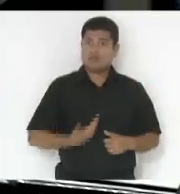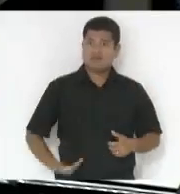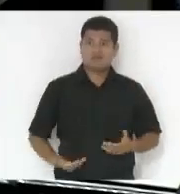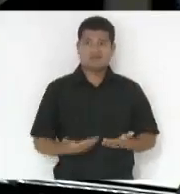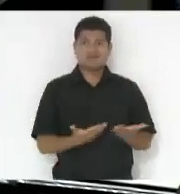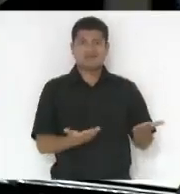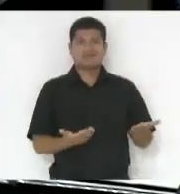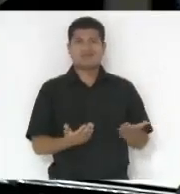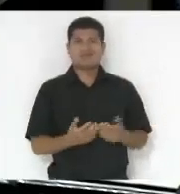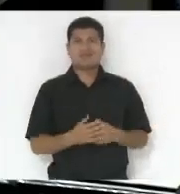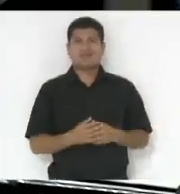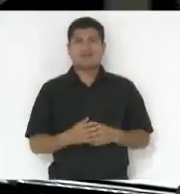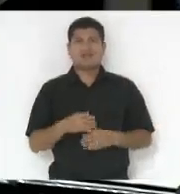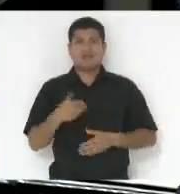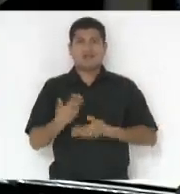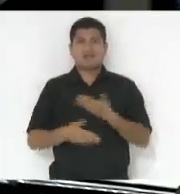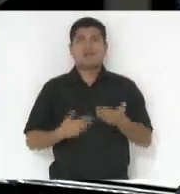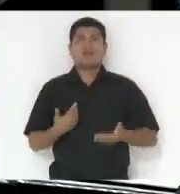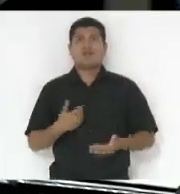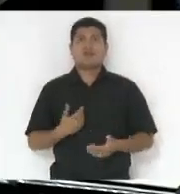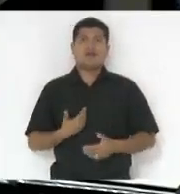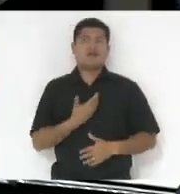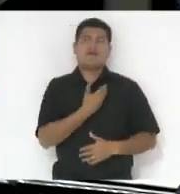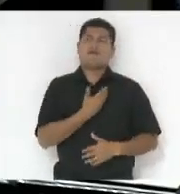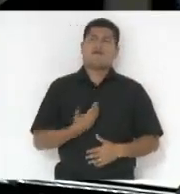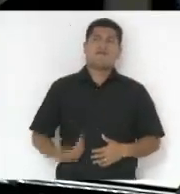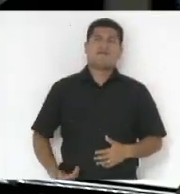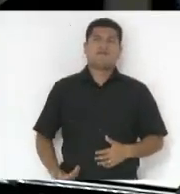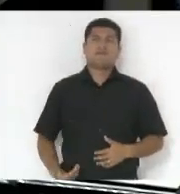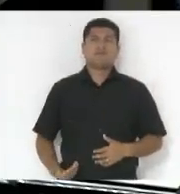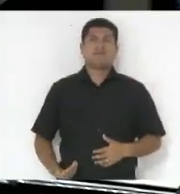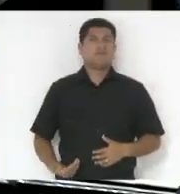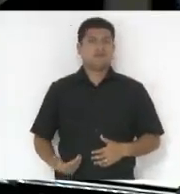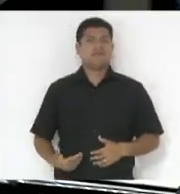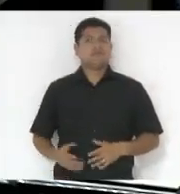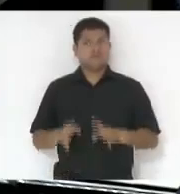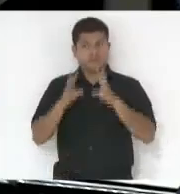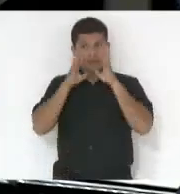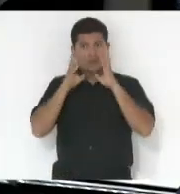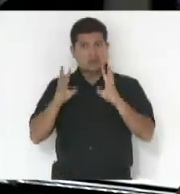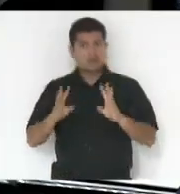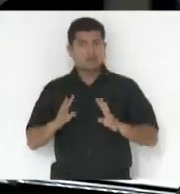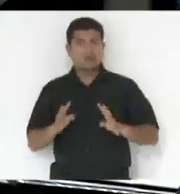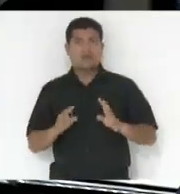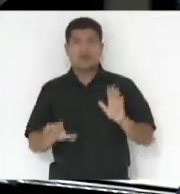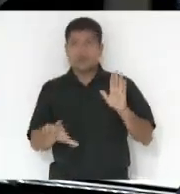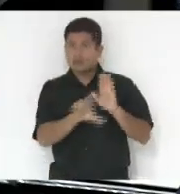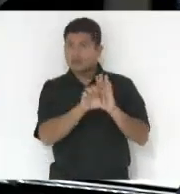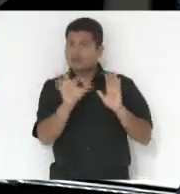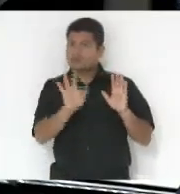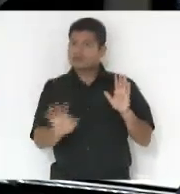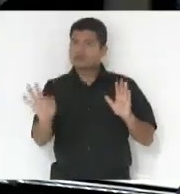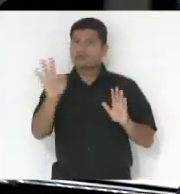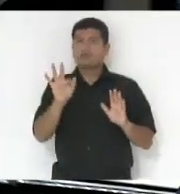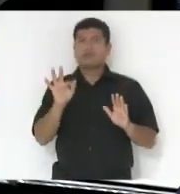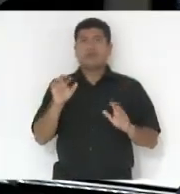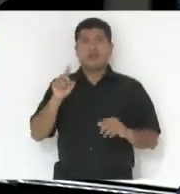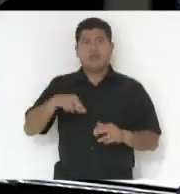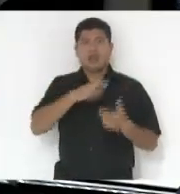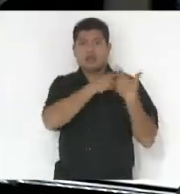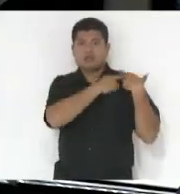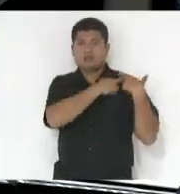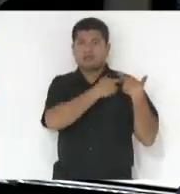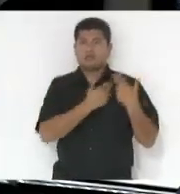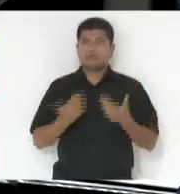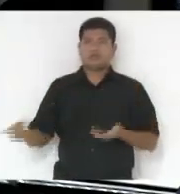Até para que não venhamos aqui dizer, ah, o governo não. Eu estou chamando a atenção dessa lei federal, e a irresponsabilidade do secretário da